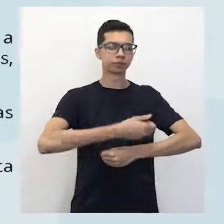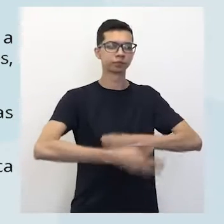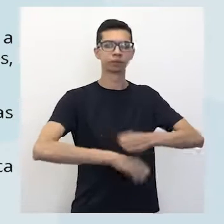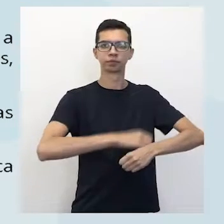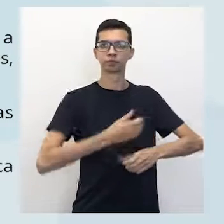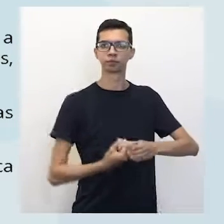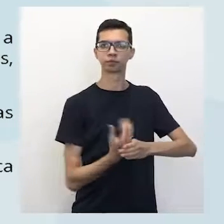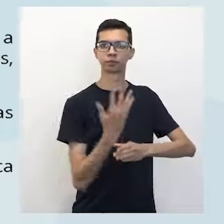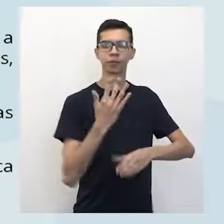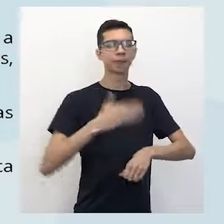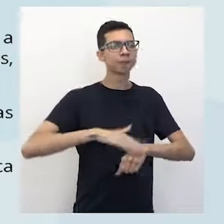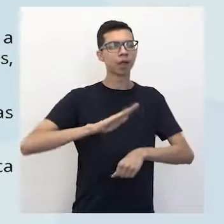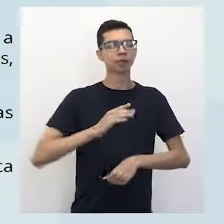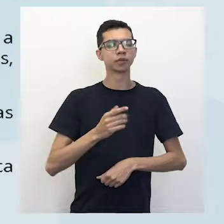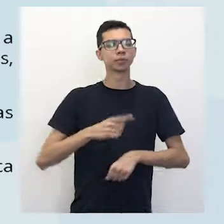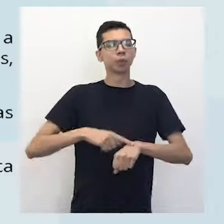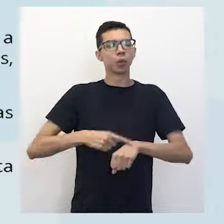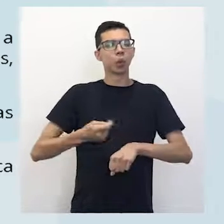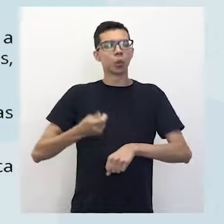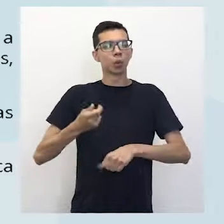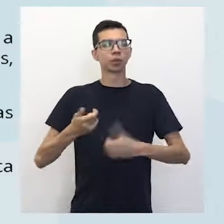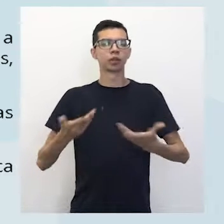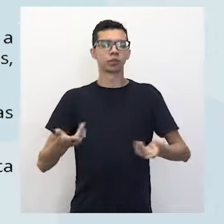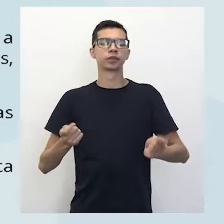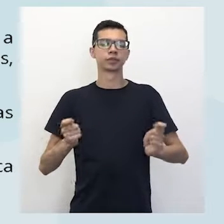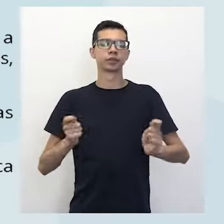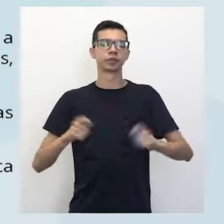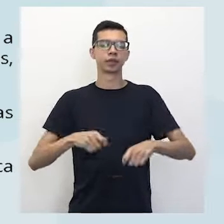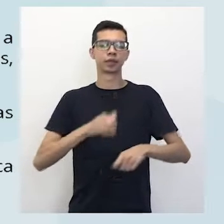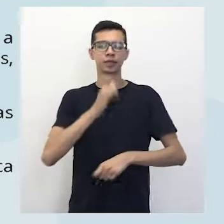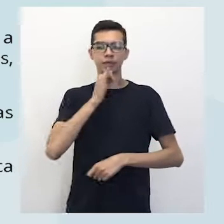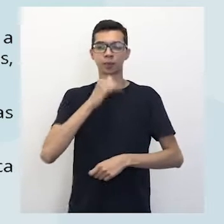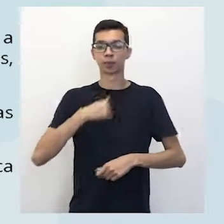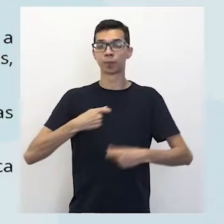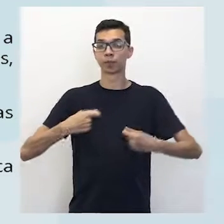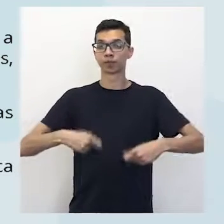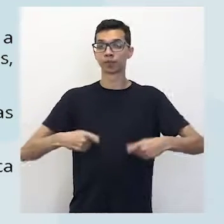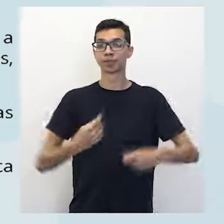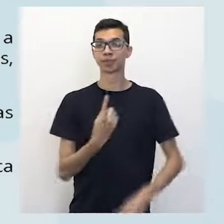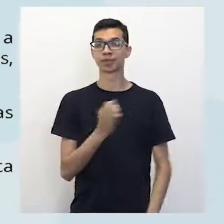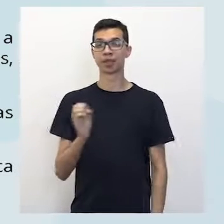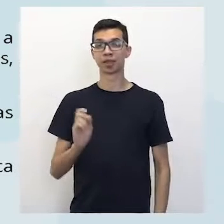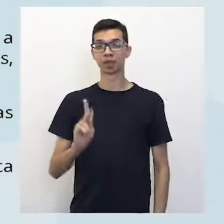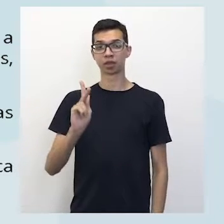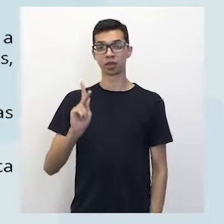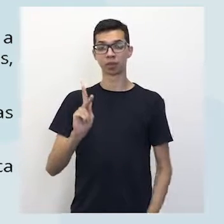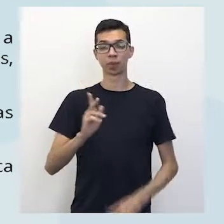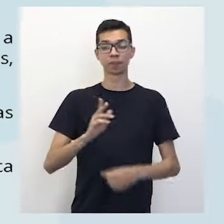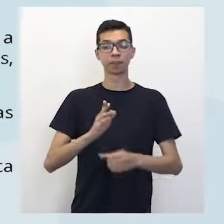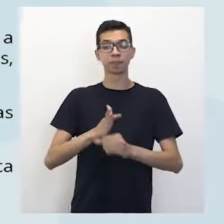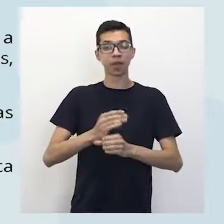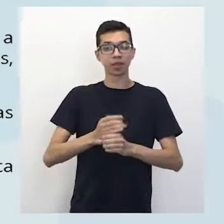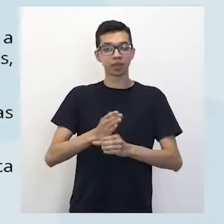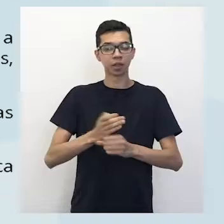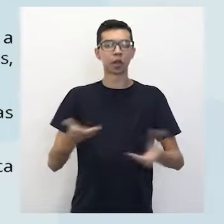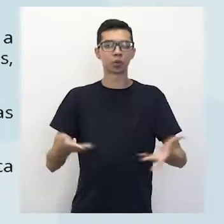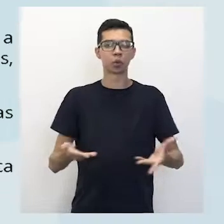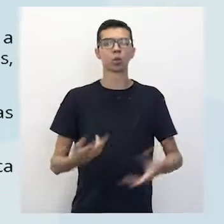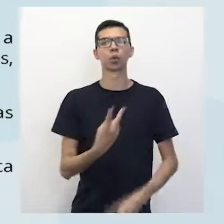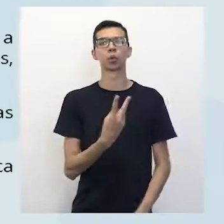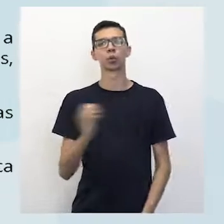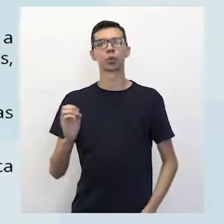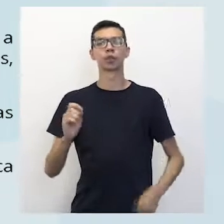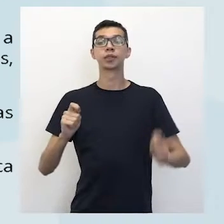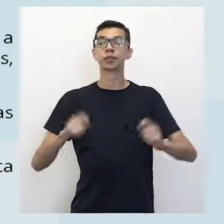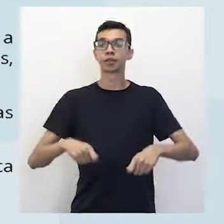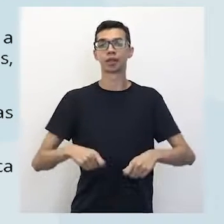de eu produzir excedentes, ou seja, se eu precisava plantar 100 quilos de batata, agora eu vou plantar 200.